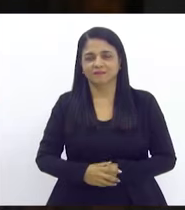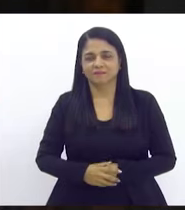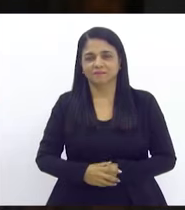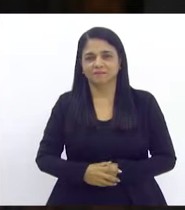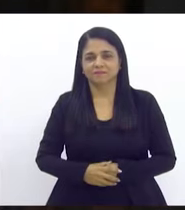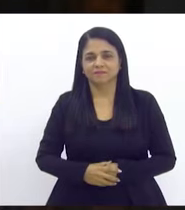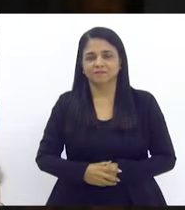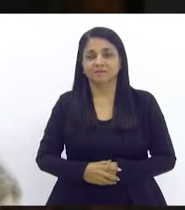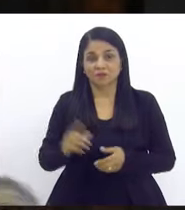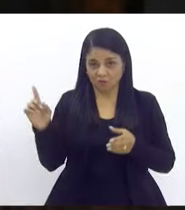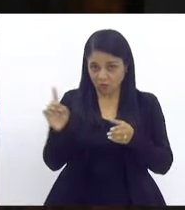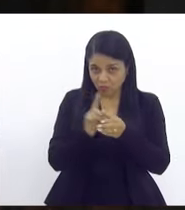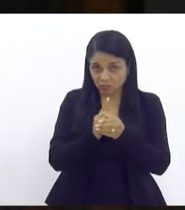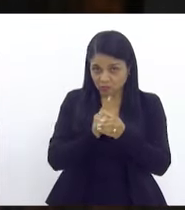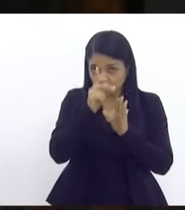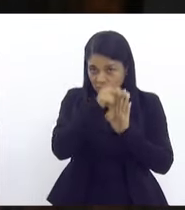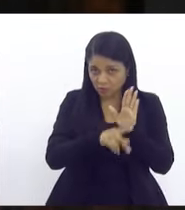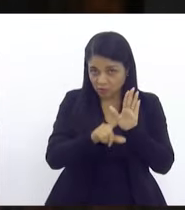Com a autoria também?